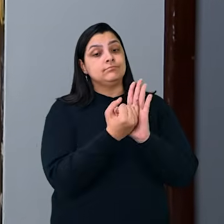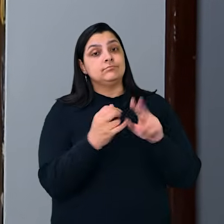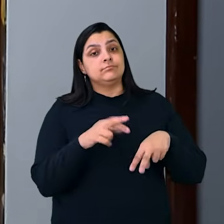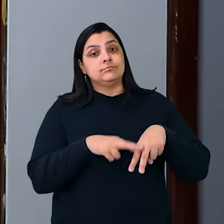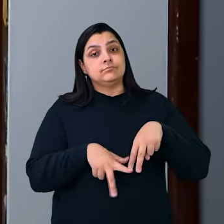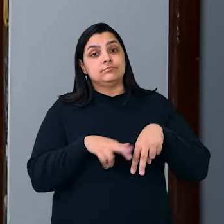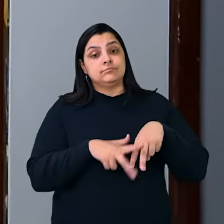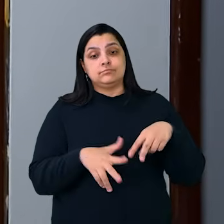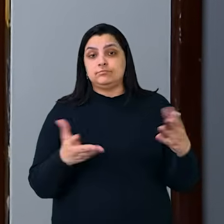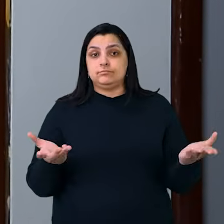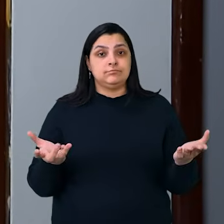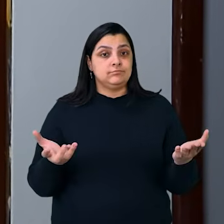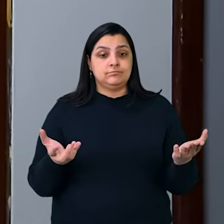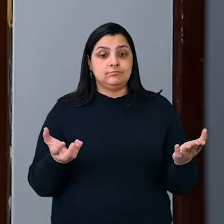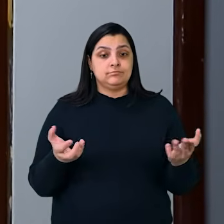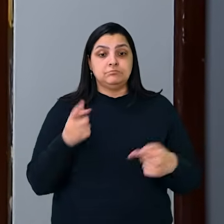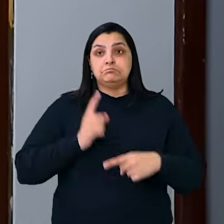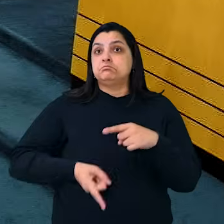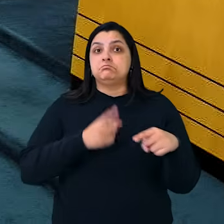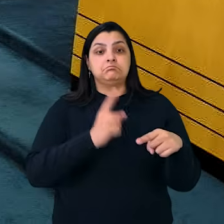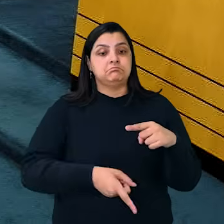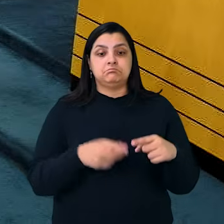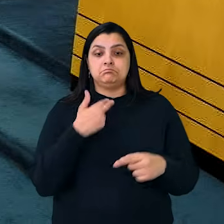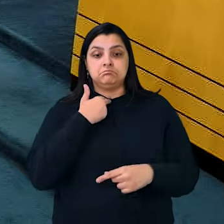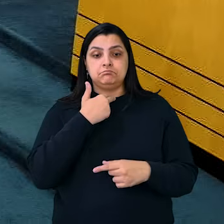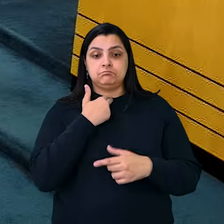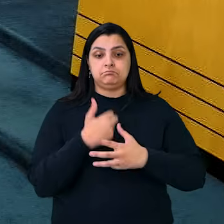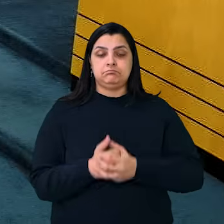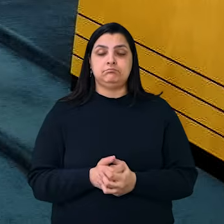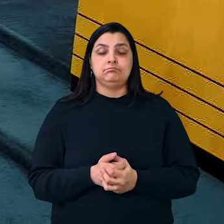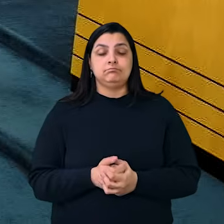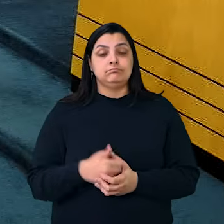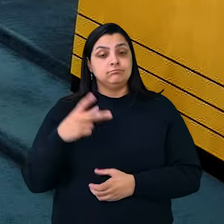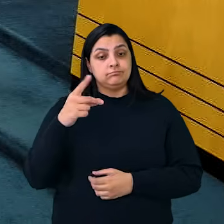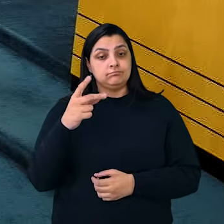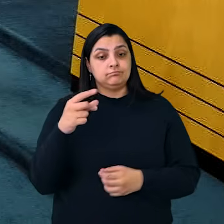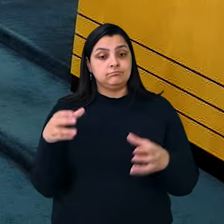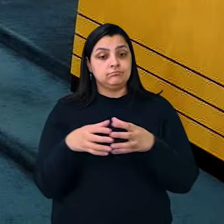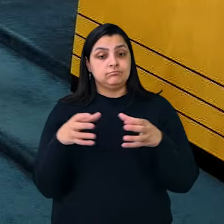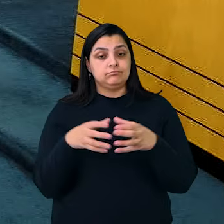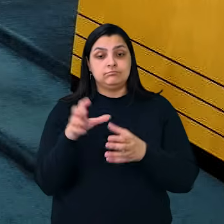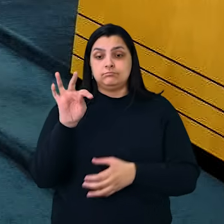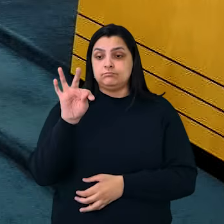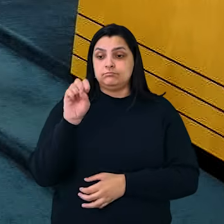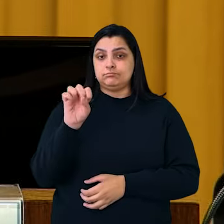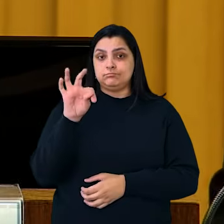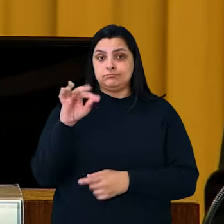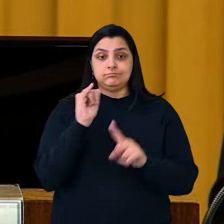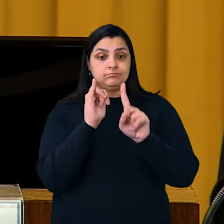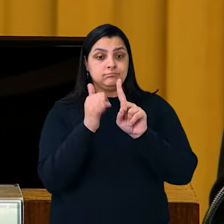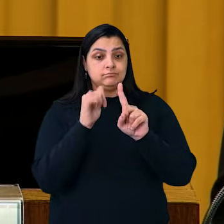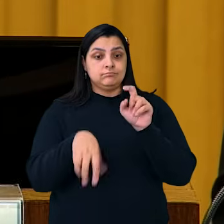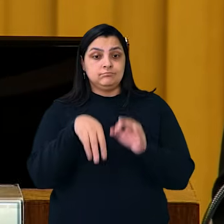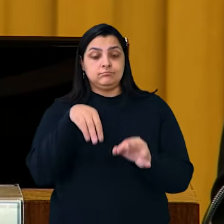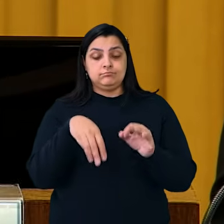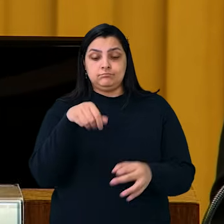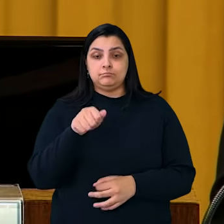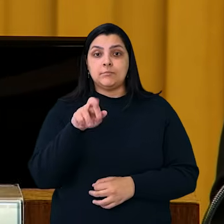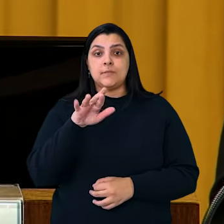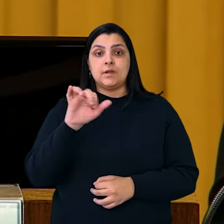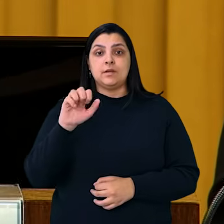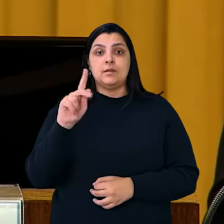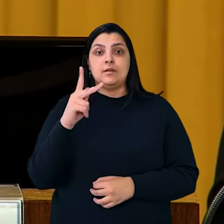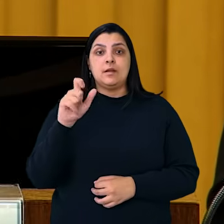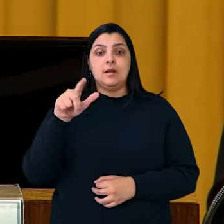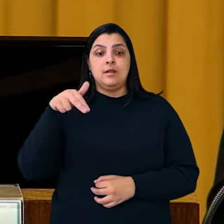identidade de gênero, sem qualquer restrição. O caso foi analisado pela segunda turma do TST. A relatora, a ministra